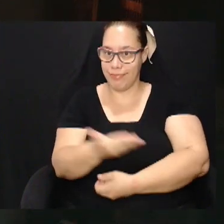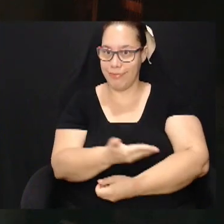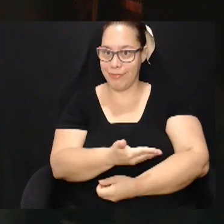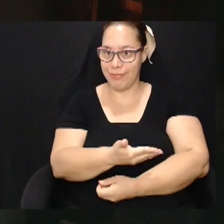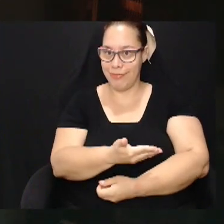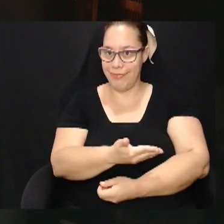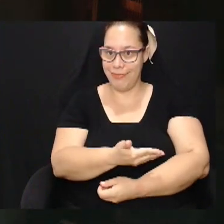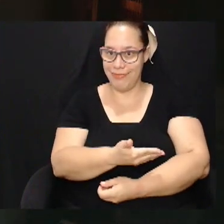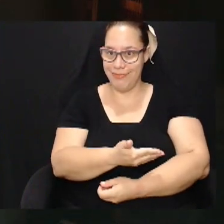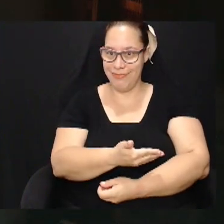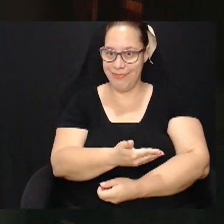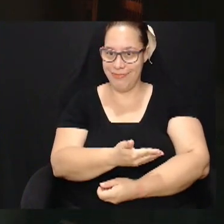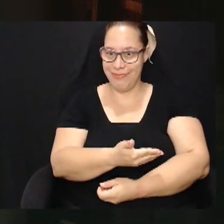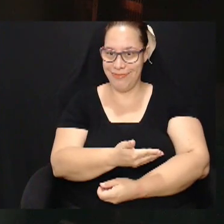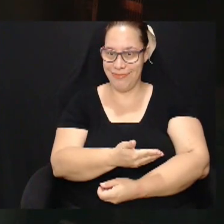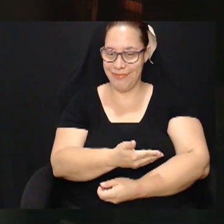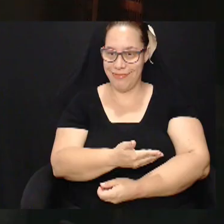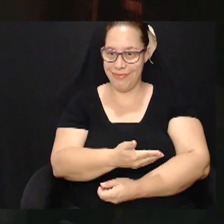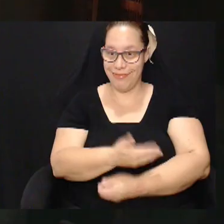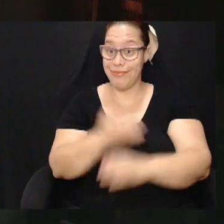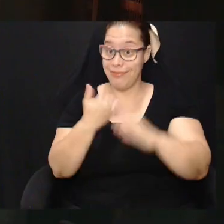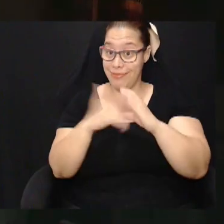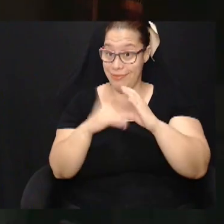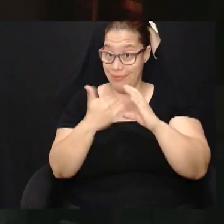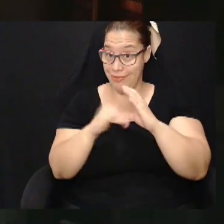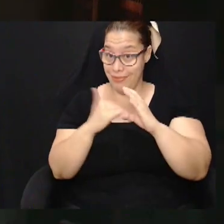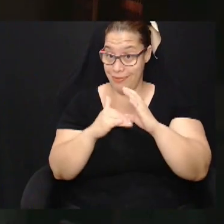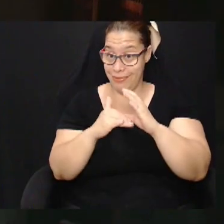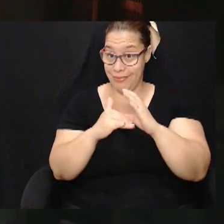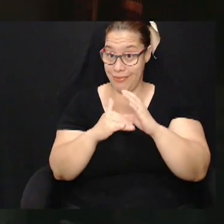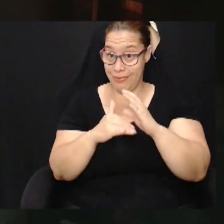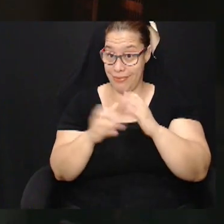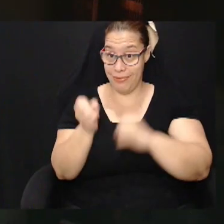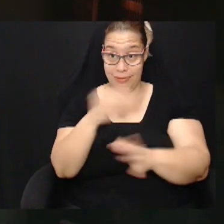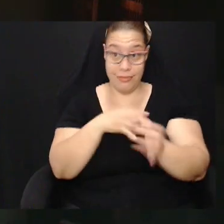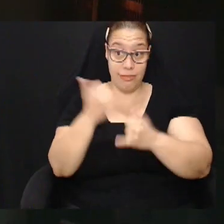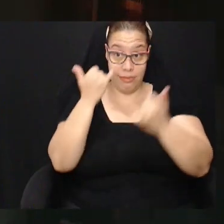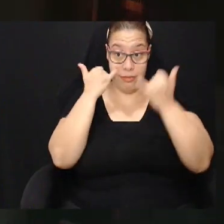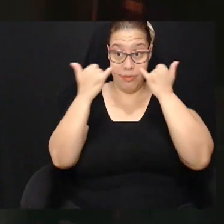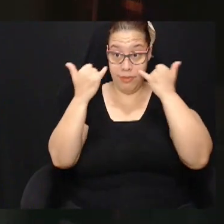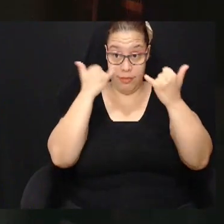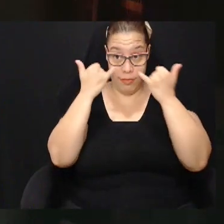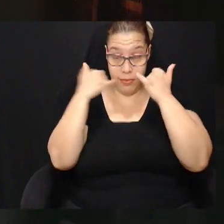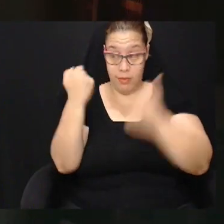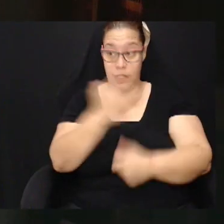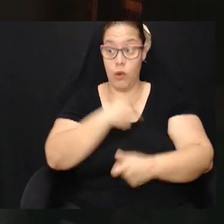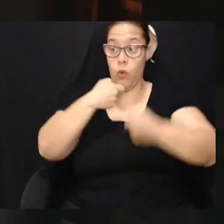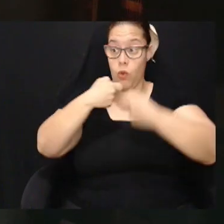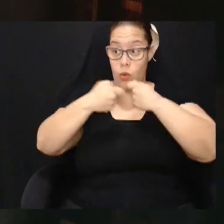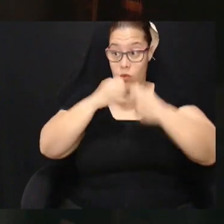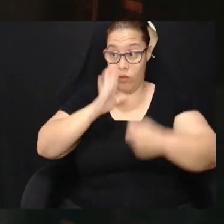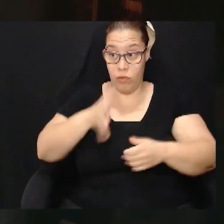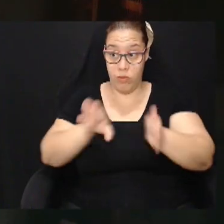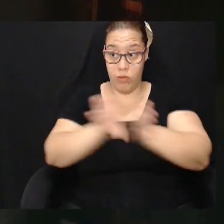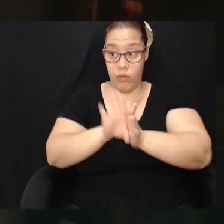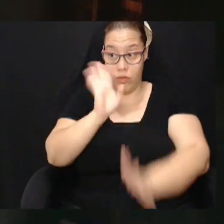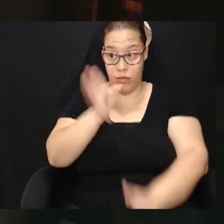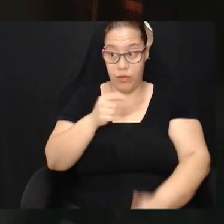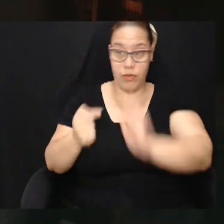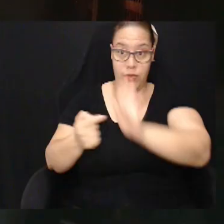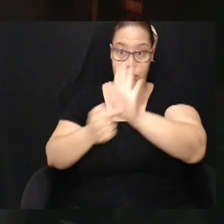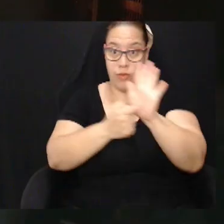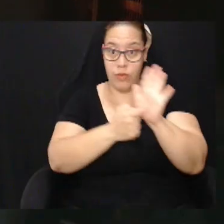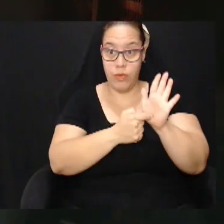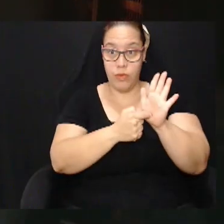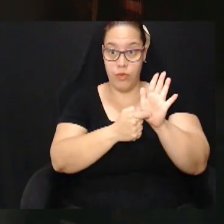19978293776. Enquanto você manda sua mensagem, a gente atualiza algumas informações, as nossas entrevistadas já estão aqui, daqui a pouquinho a gente apresenta elas para